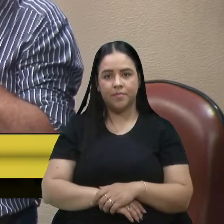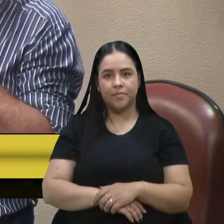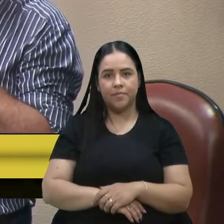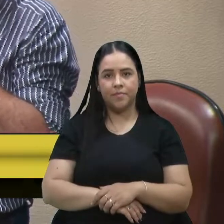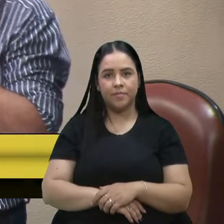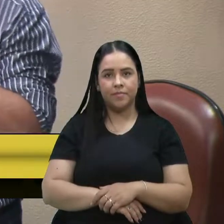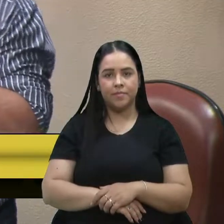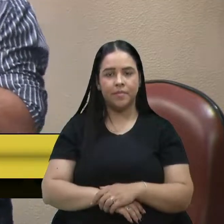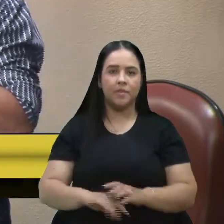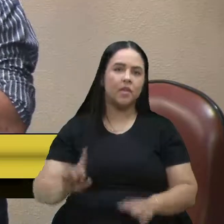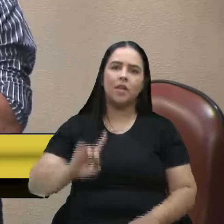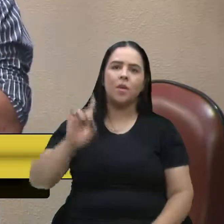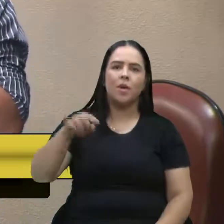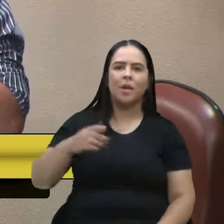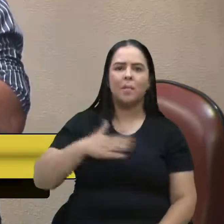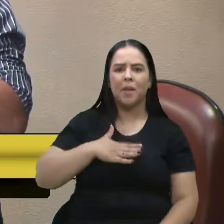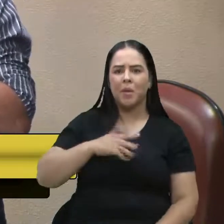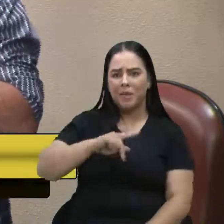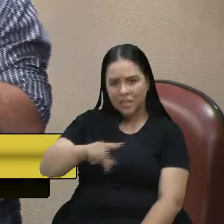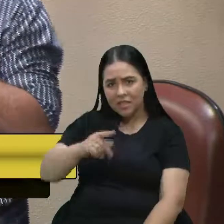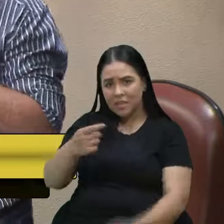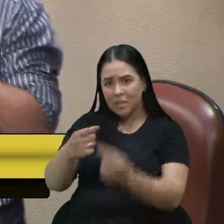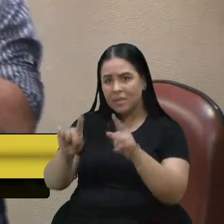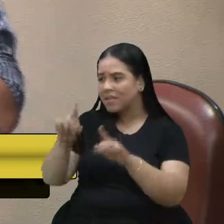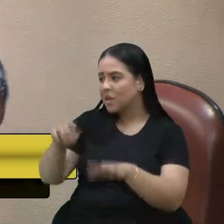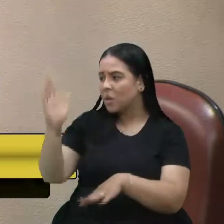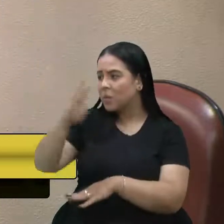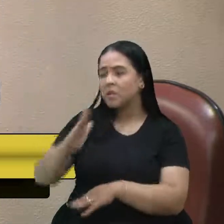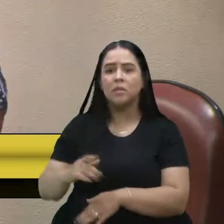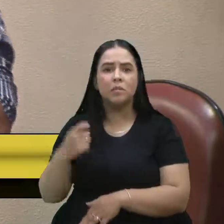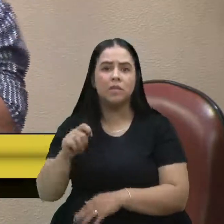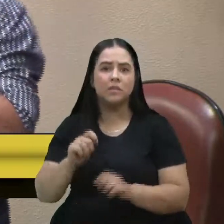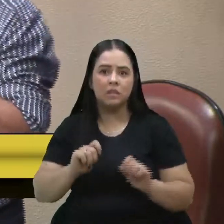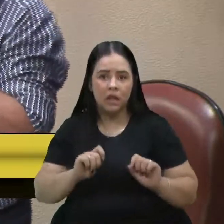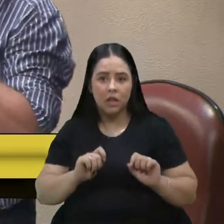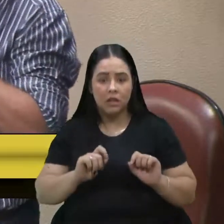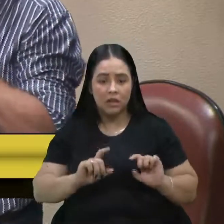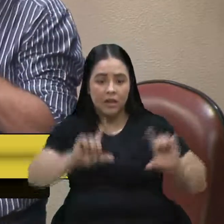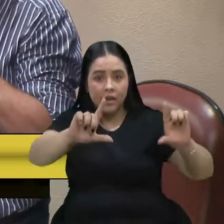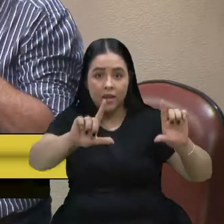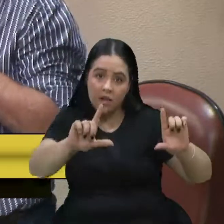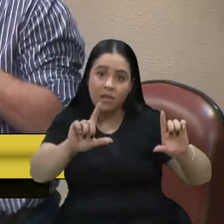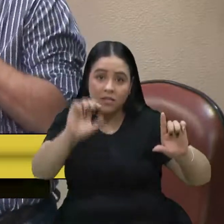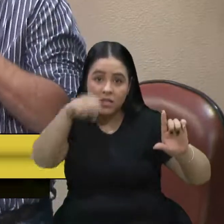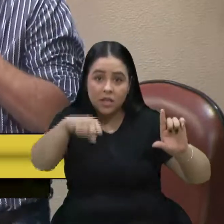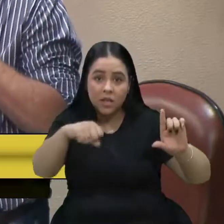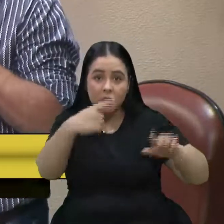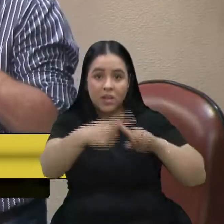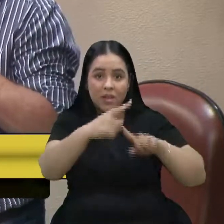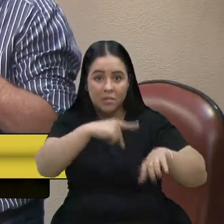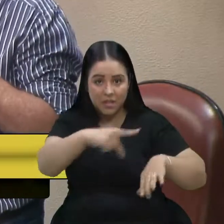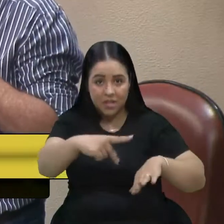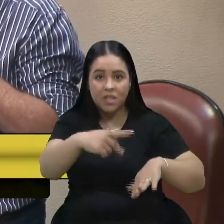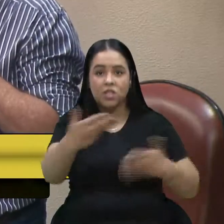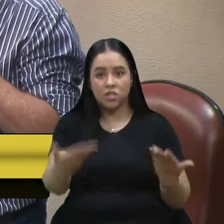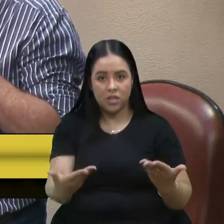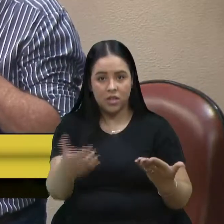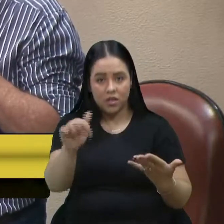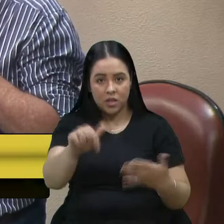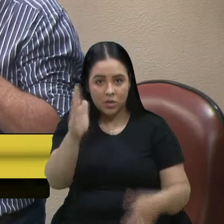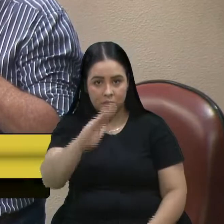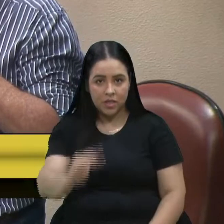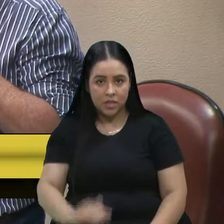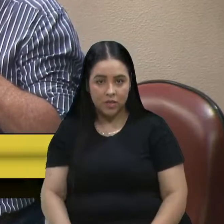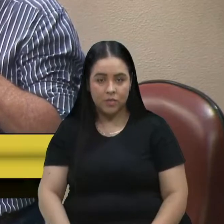Não é meu presidente, mas é o presidente do Brasil e tem que entregar a placa, sim. Tem que entregar a placa, porque ele é o nosso presidente.